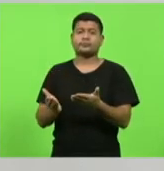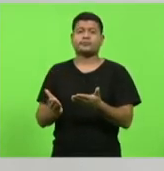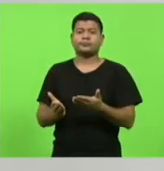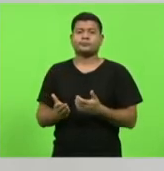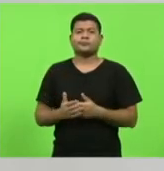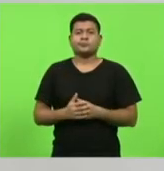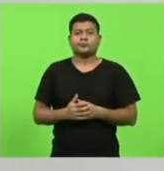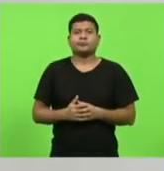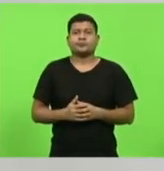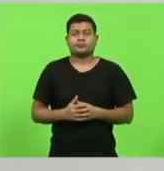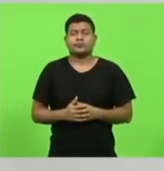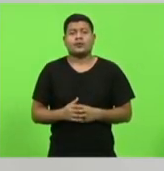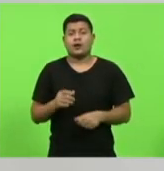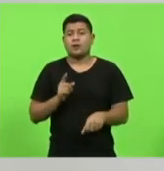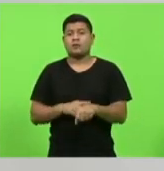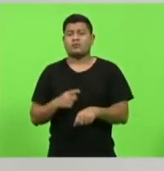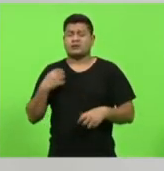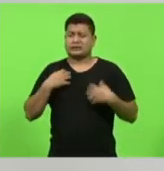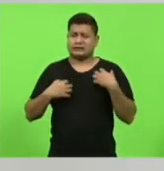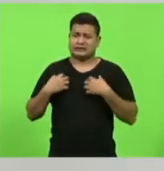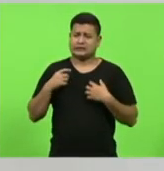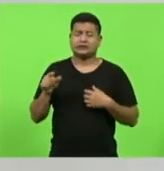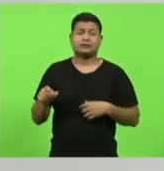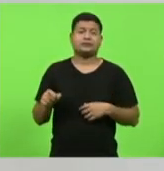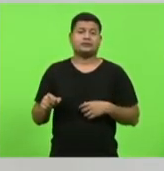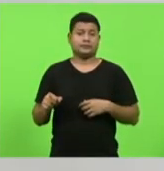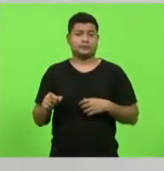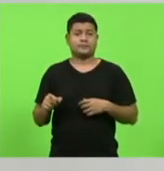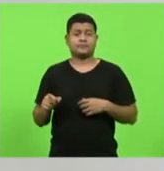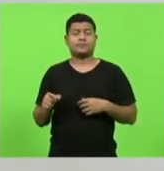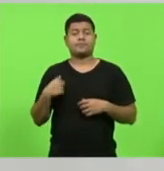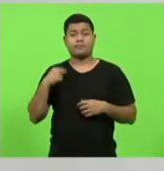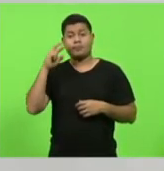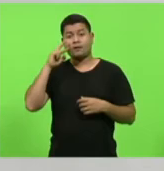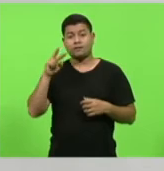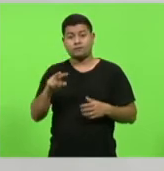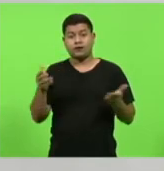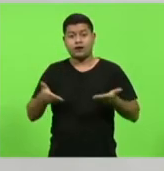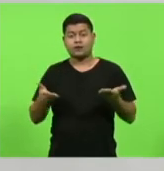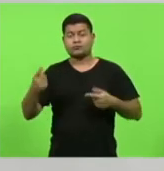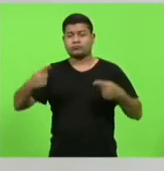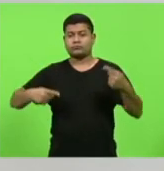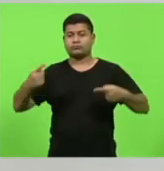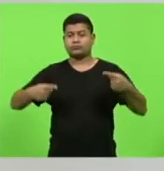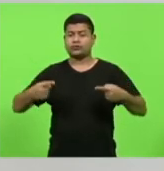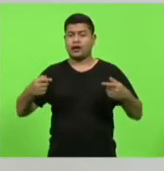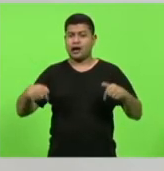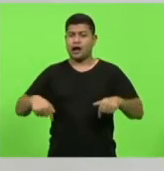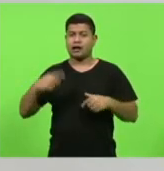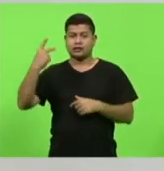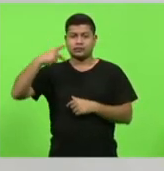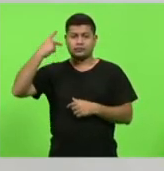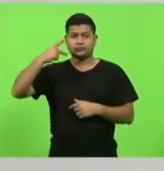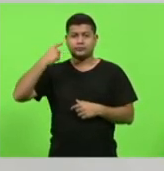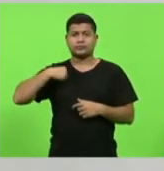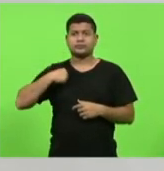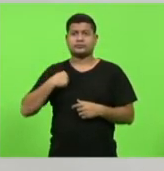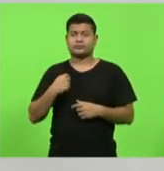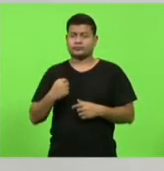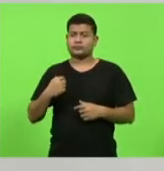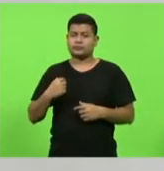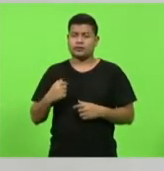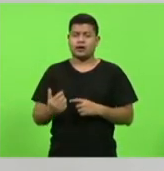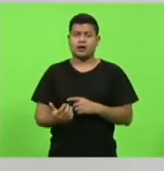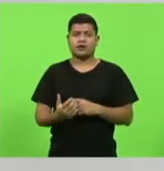que passavam por momentos angustiantes. Então, ver essa questão hoje, discutir essa questão no Parlamento, é algo que, para mim, faz uma